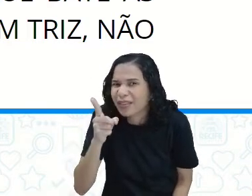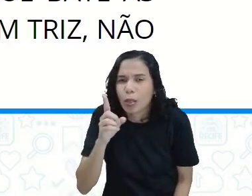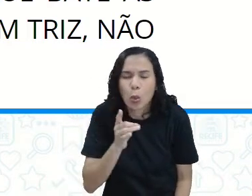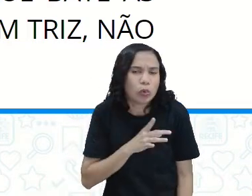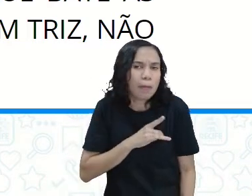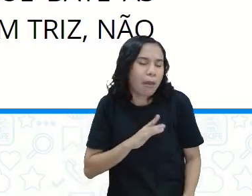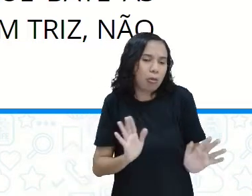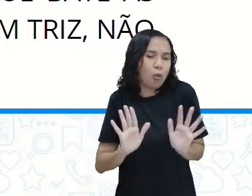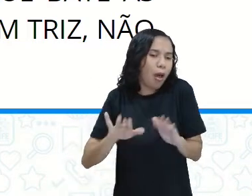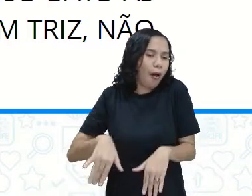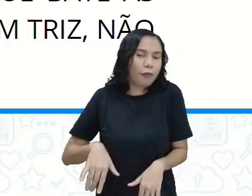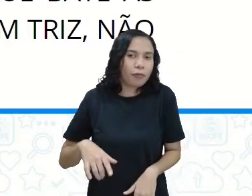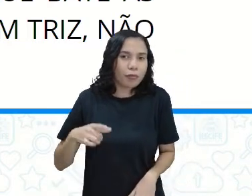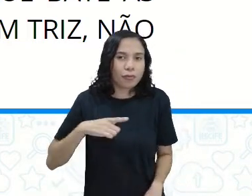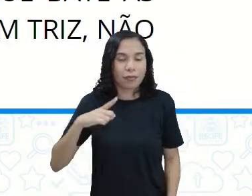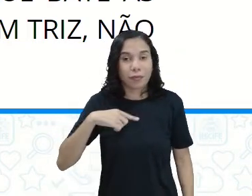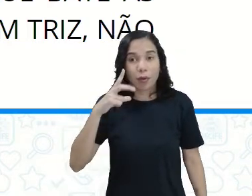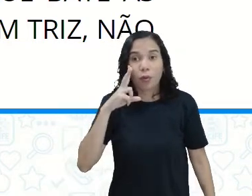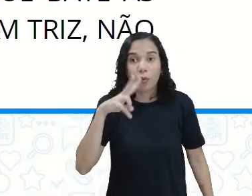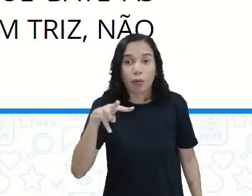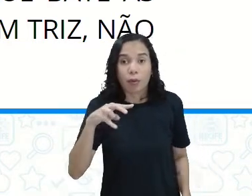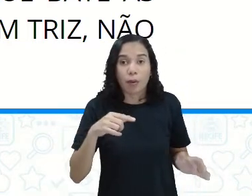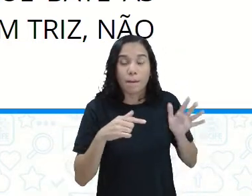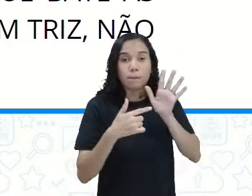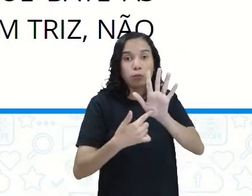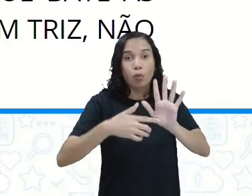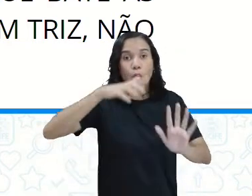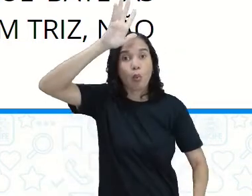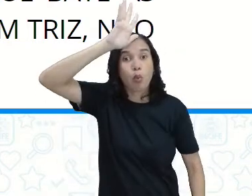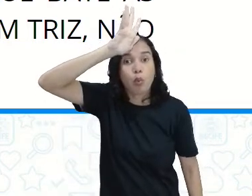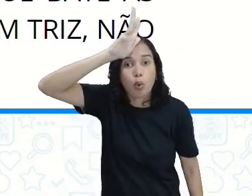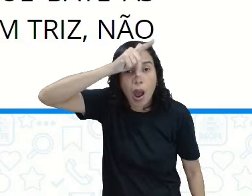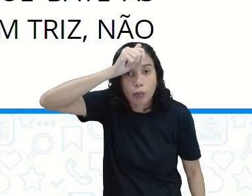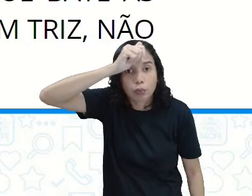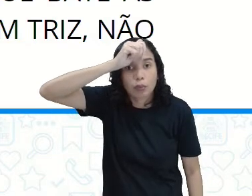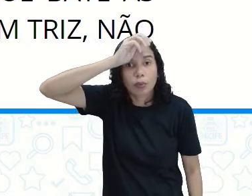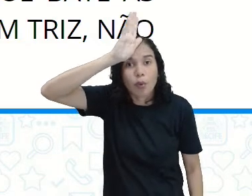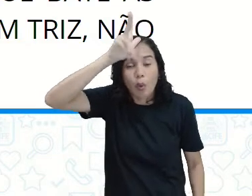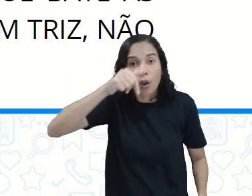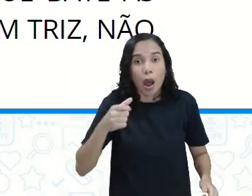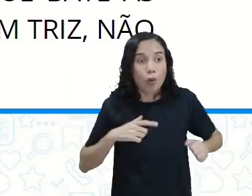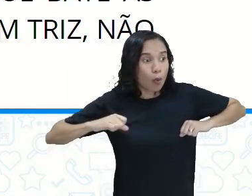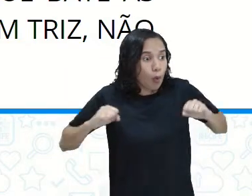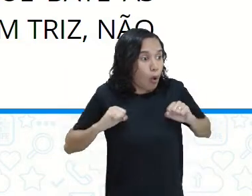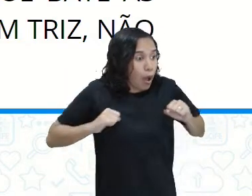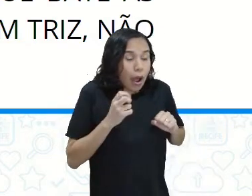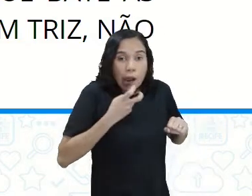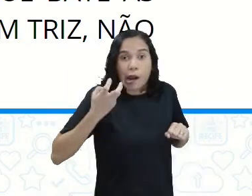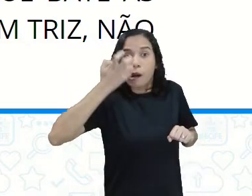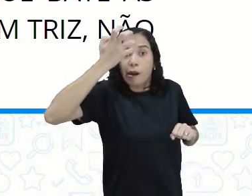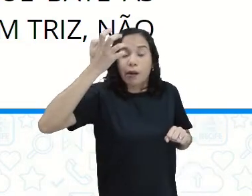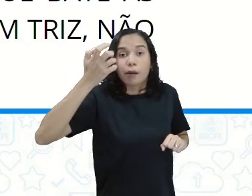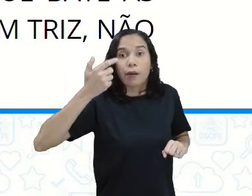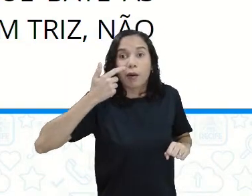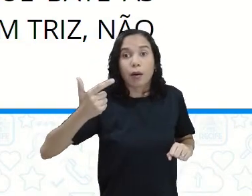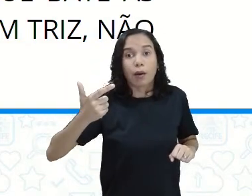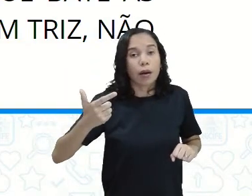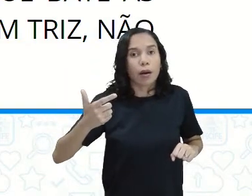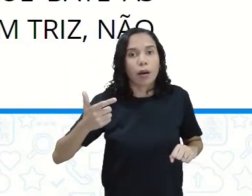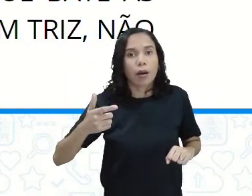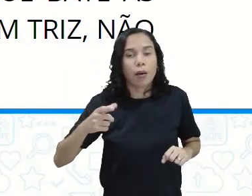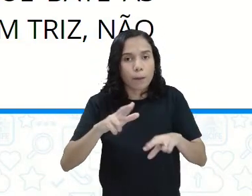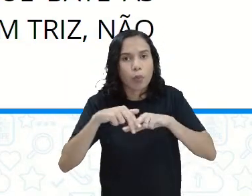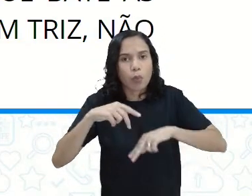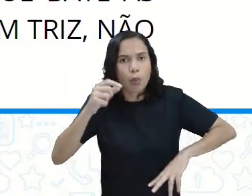nenhum. Nisto, aparece um galo que bate as asas e canta. O